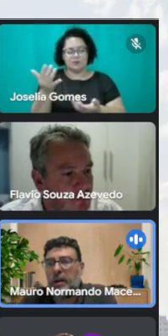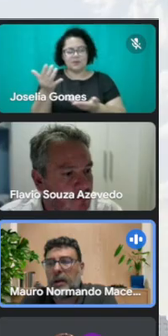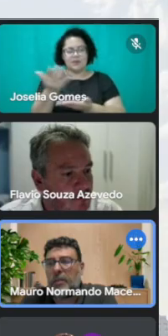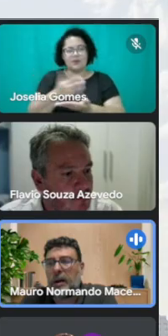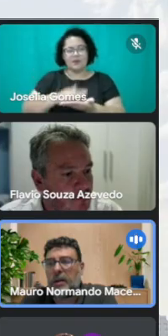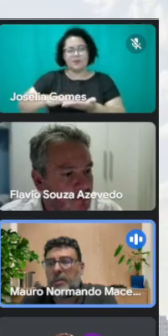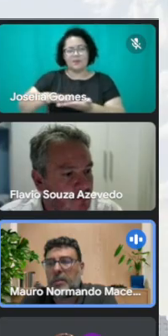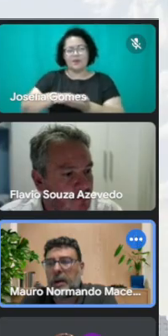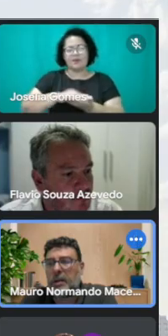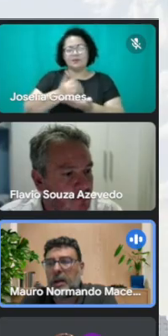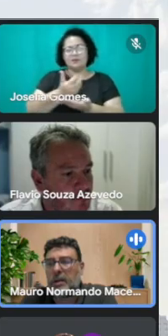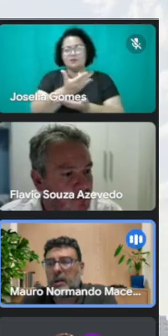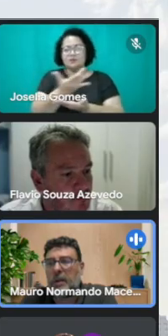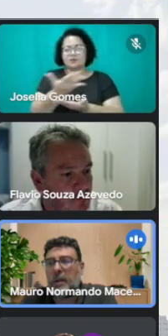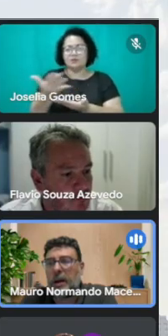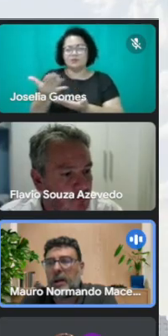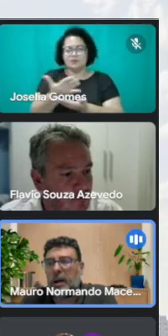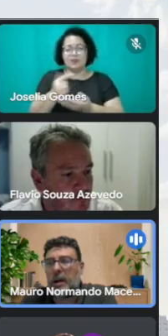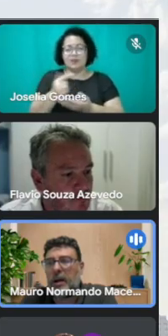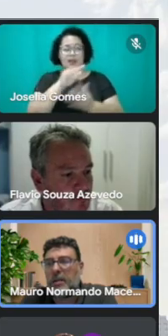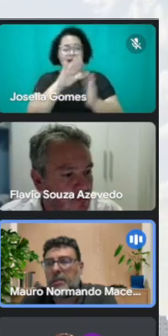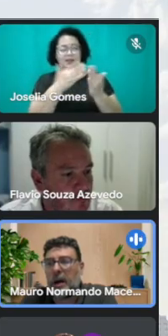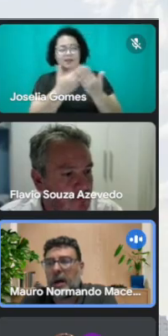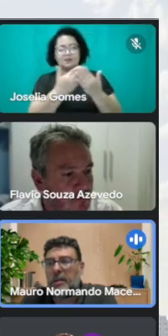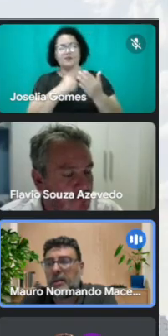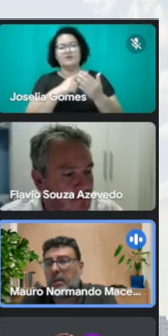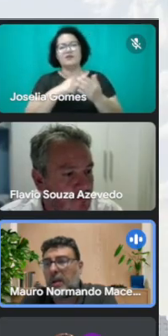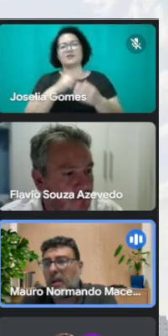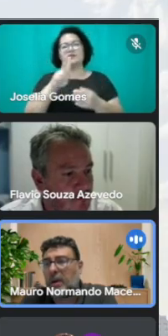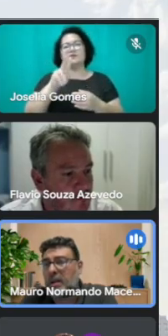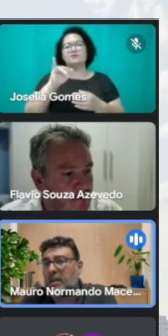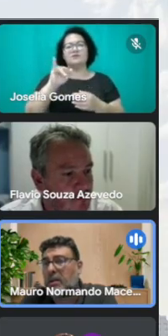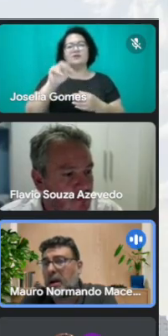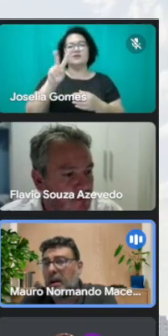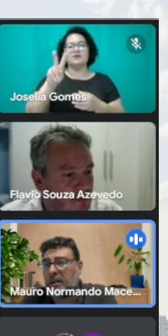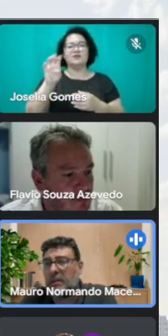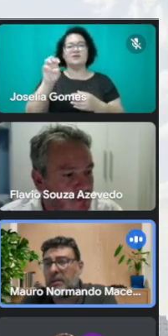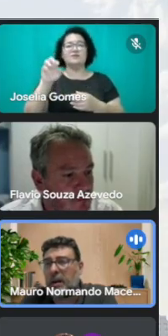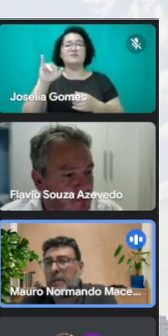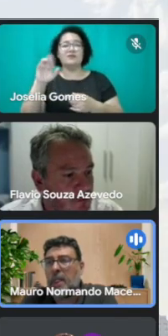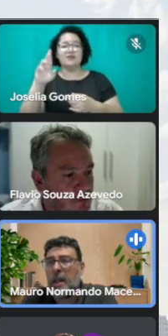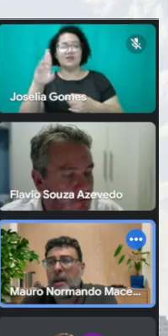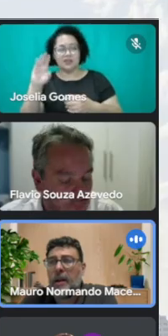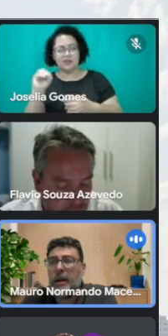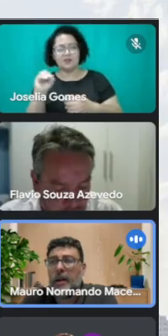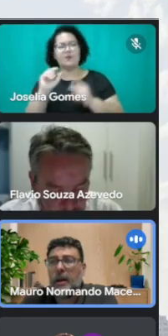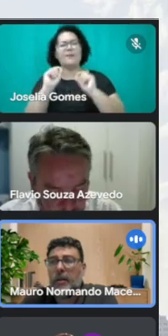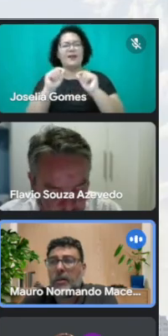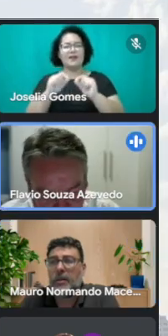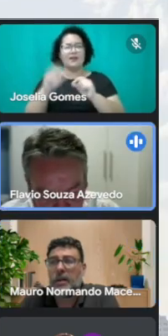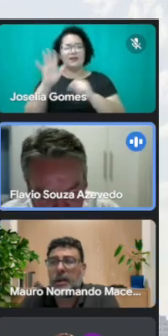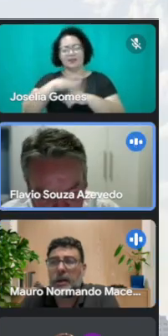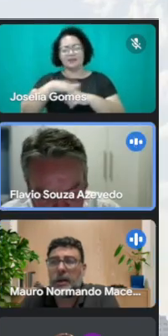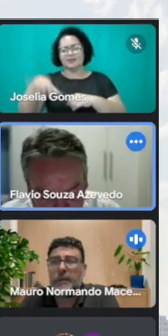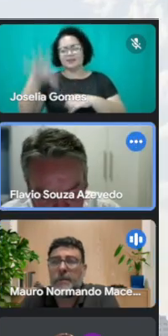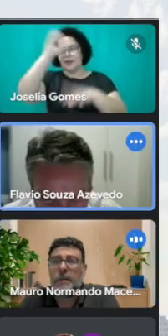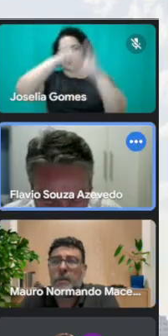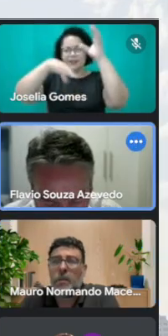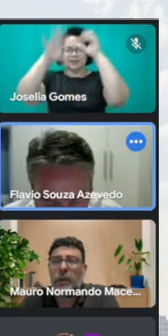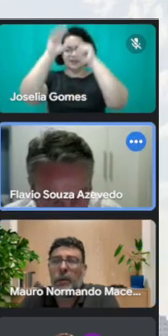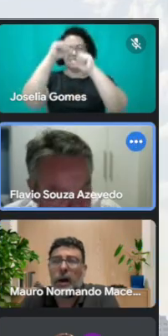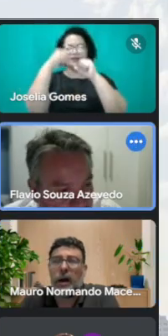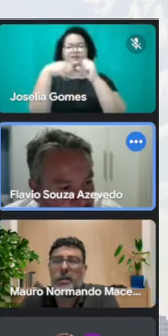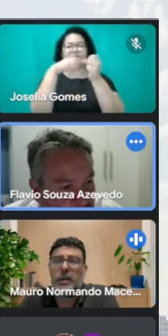viveiro que vai ter para as crianças também aprenderem as espécies. Então, é um processo educativo, né? Uhum. E é uma coisa